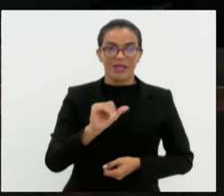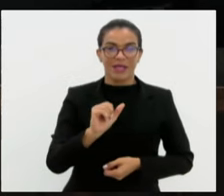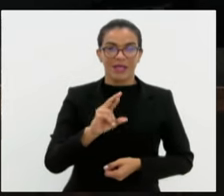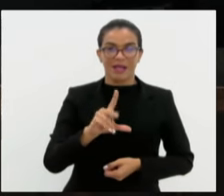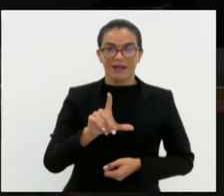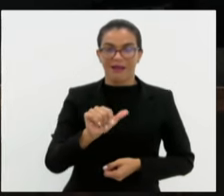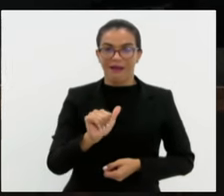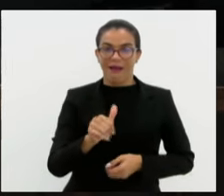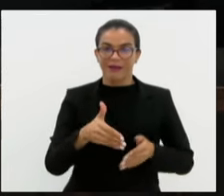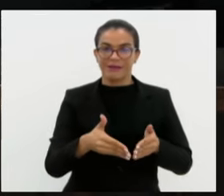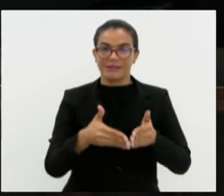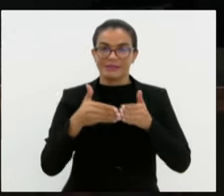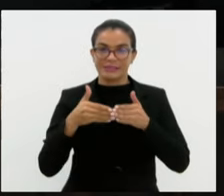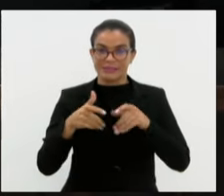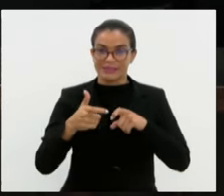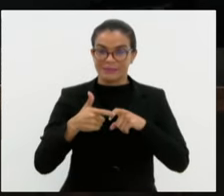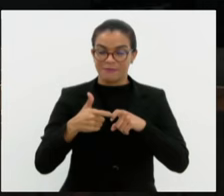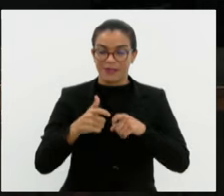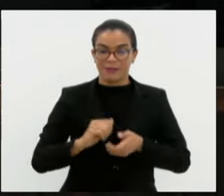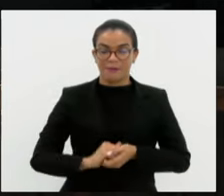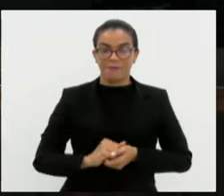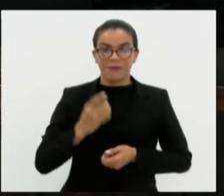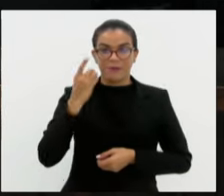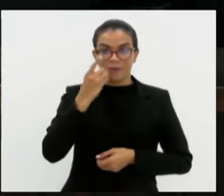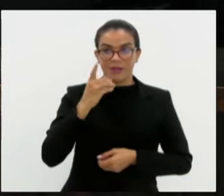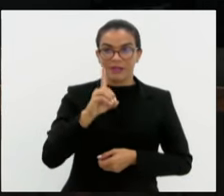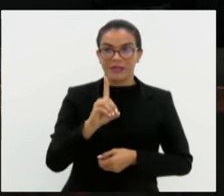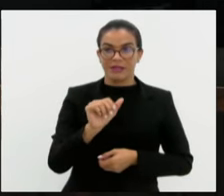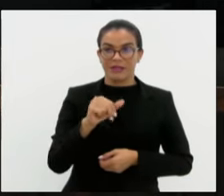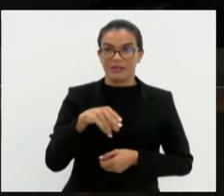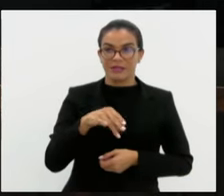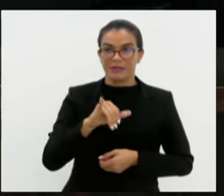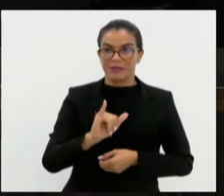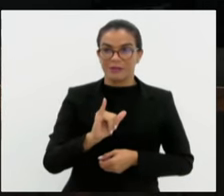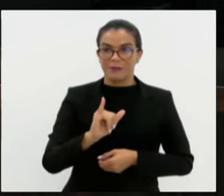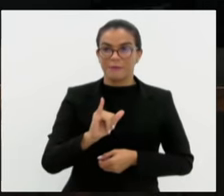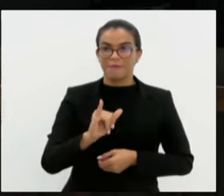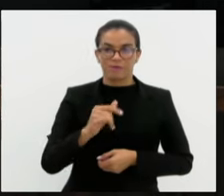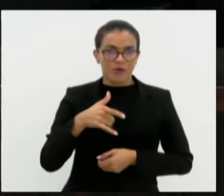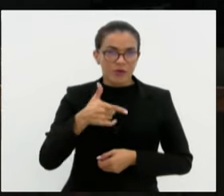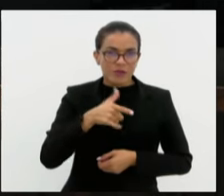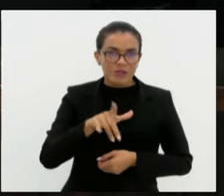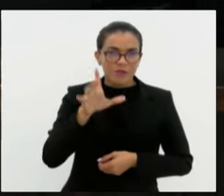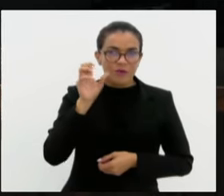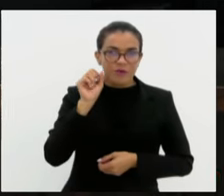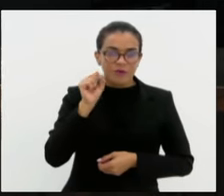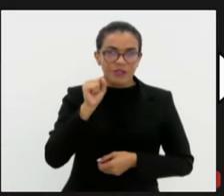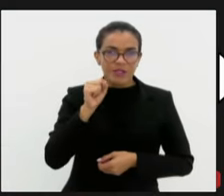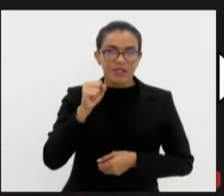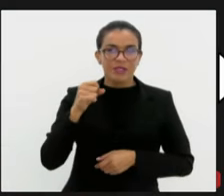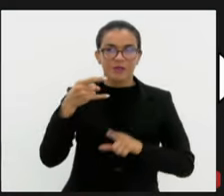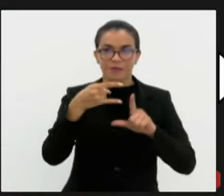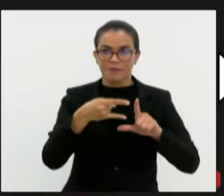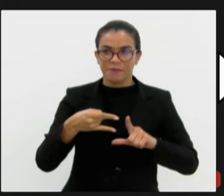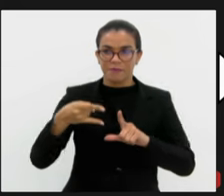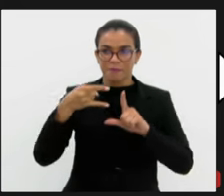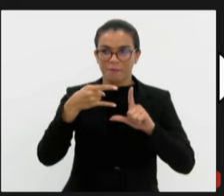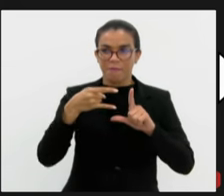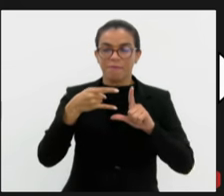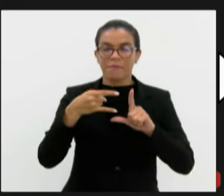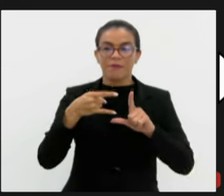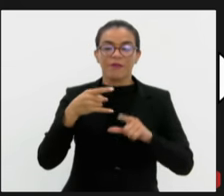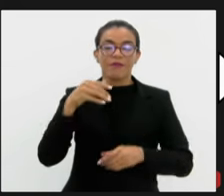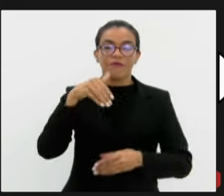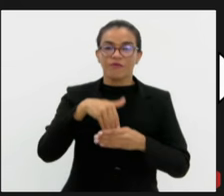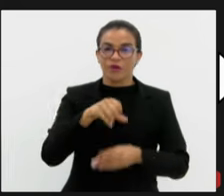ajuda aí se eu falhar aqui, Marquinhos. Deputada Dani Balbi. Presidente, Vossa Excelência me ouve? Bem. Voto